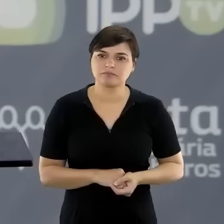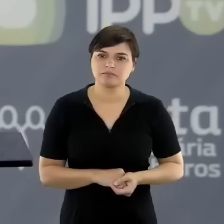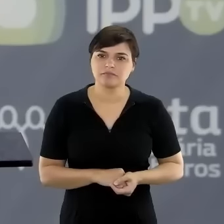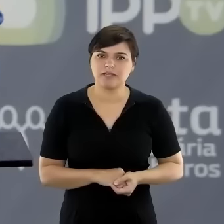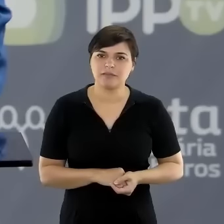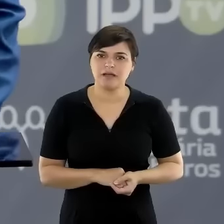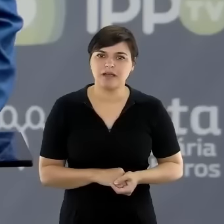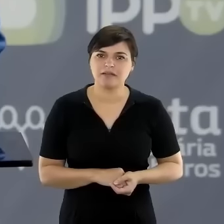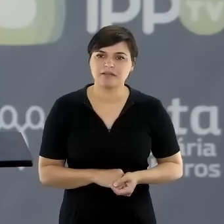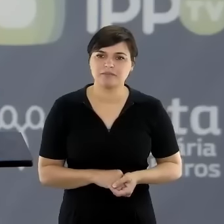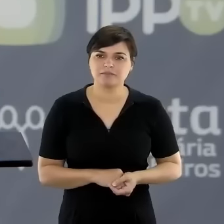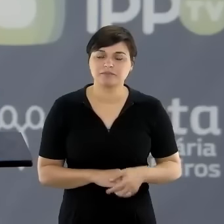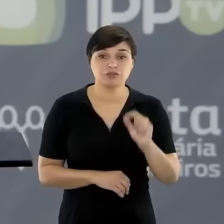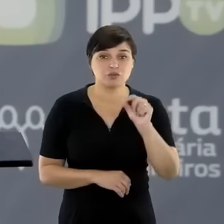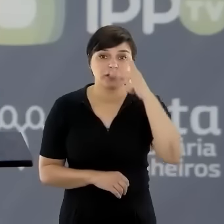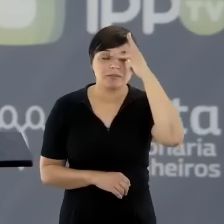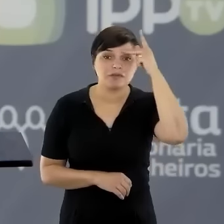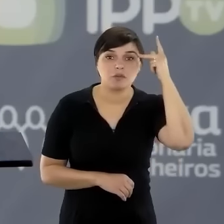a